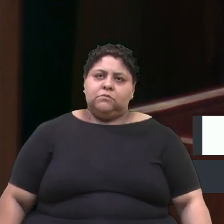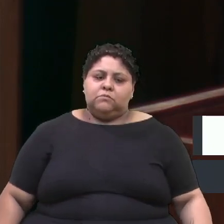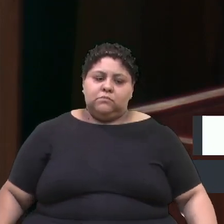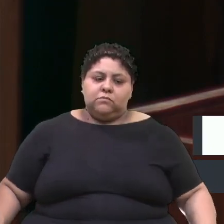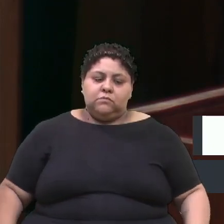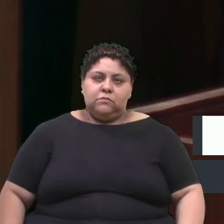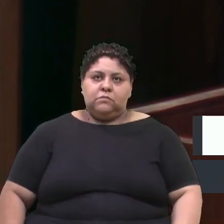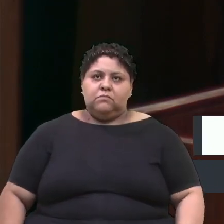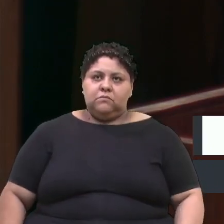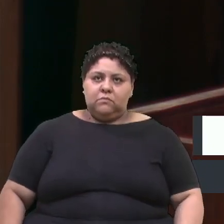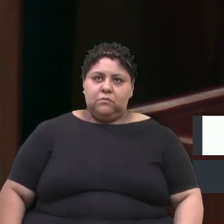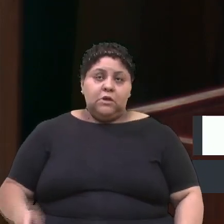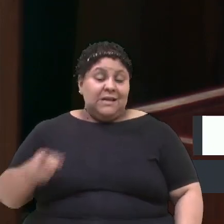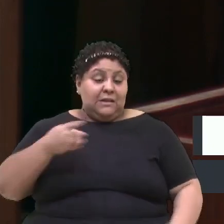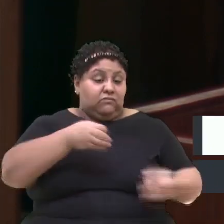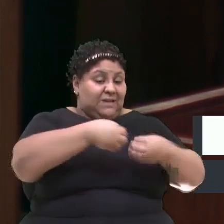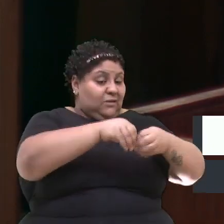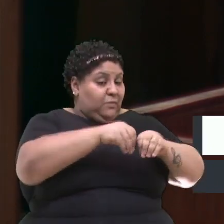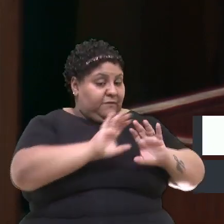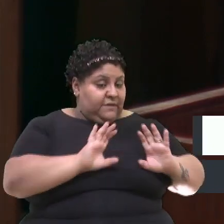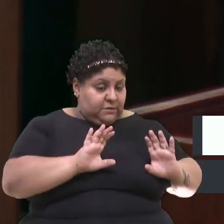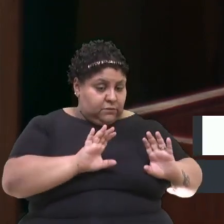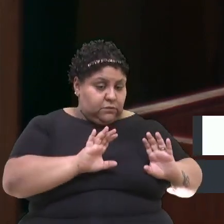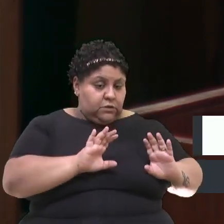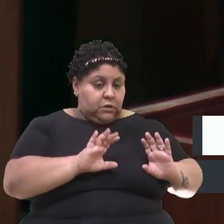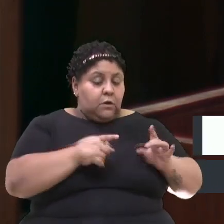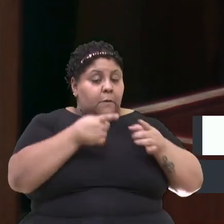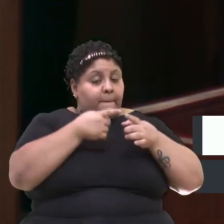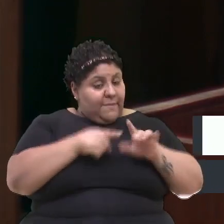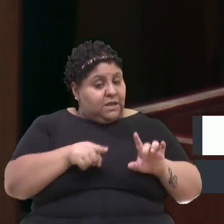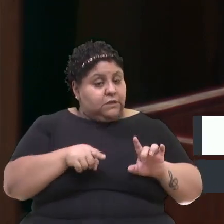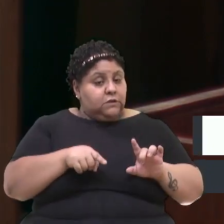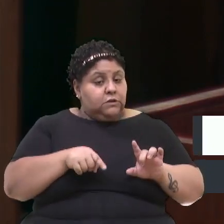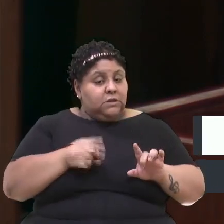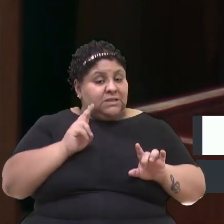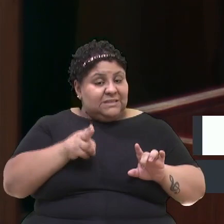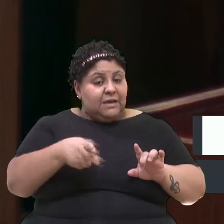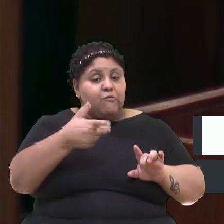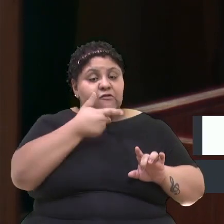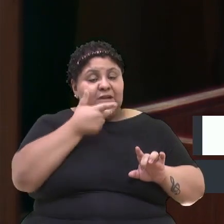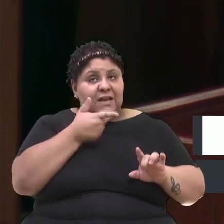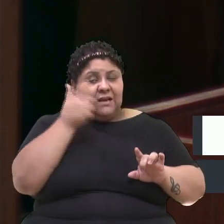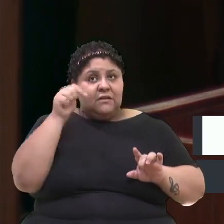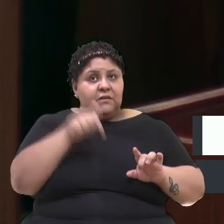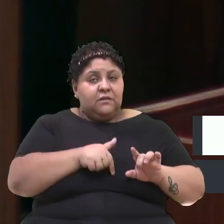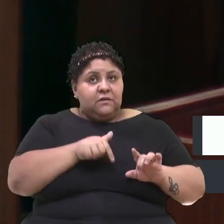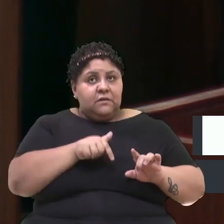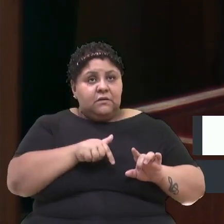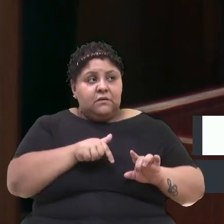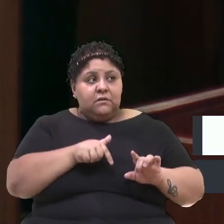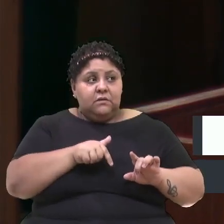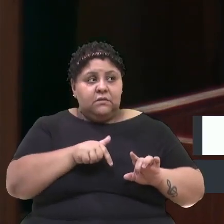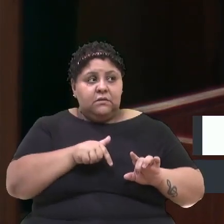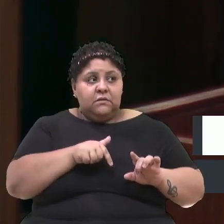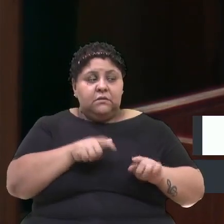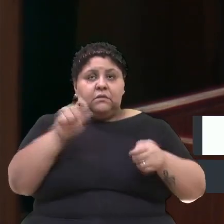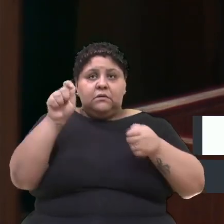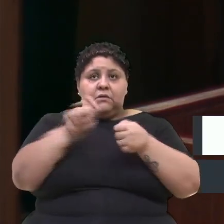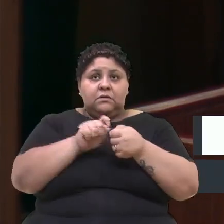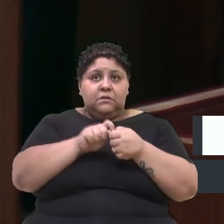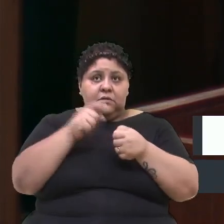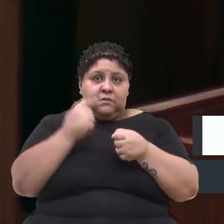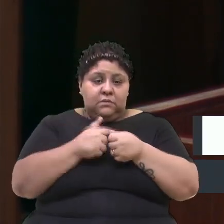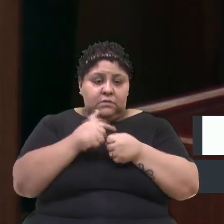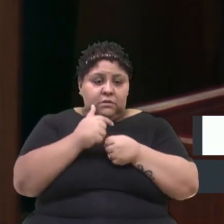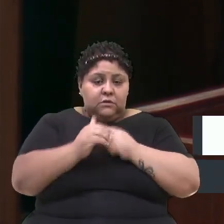Não está no panfleto, mas foi uma coisa que eu sempre disse, que para fazer a cidade